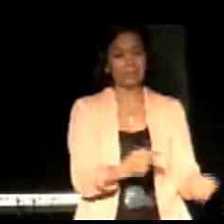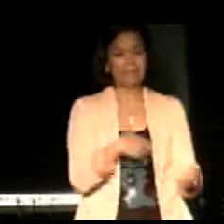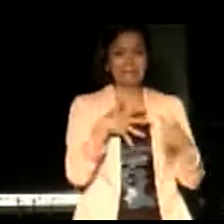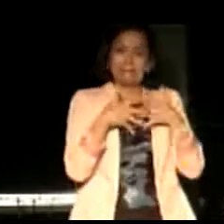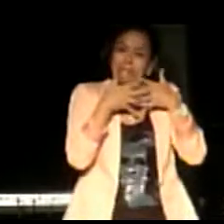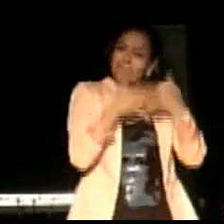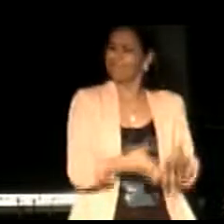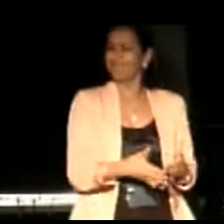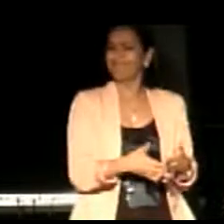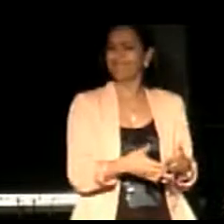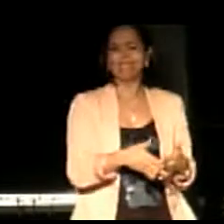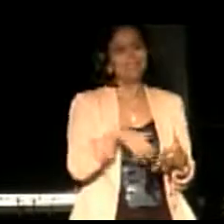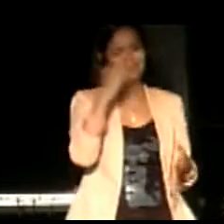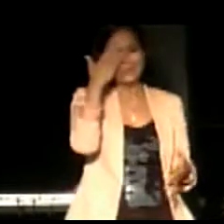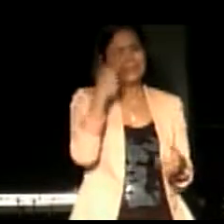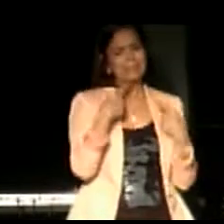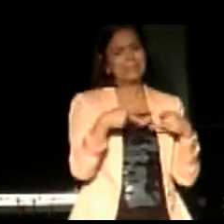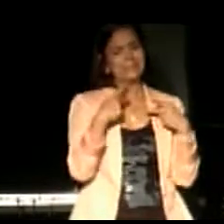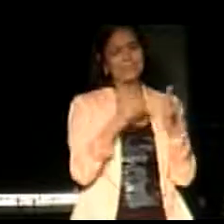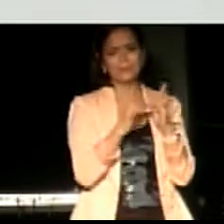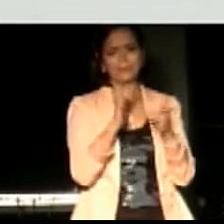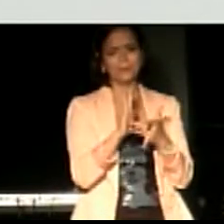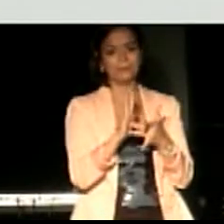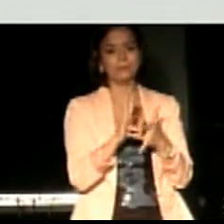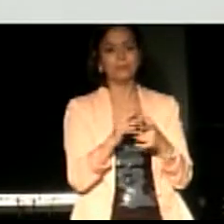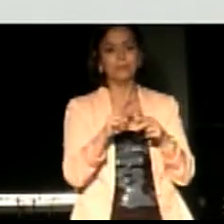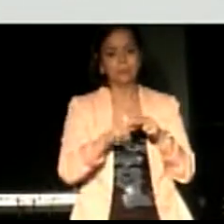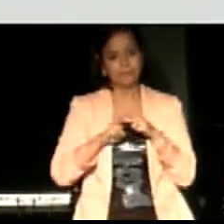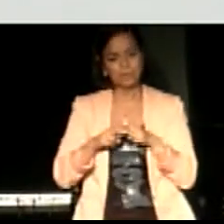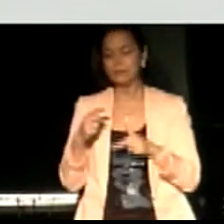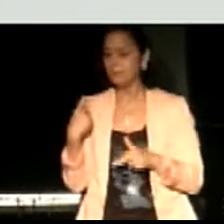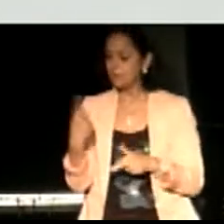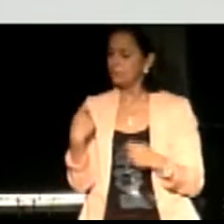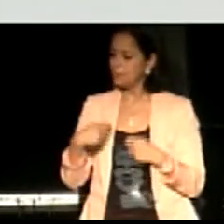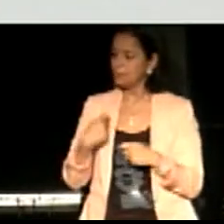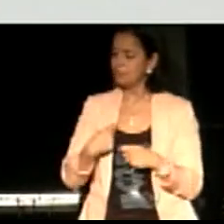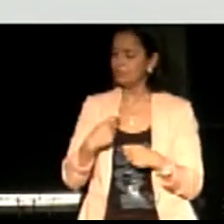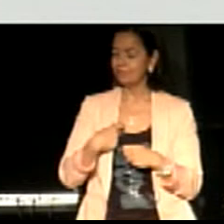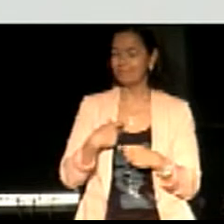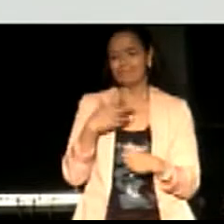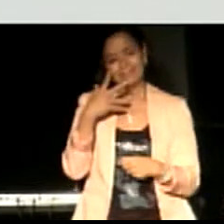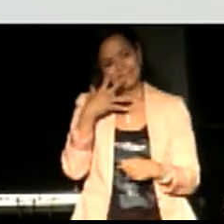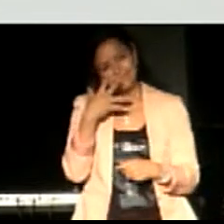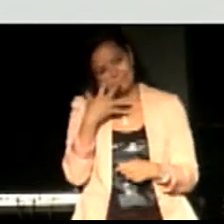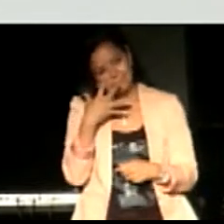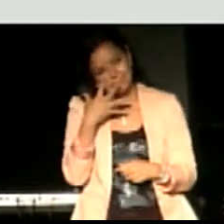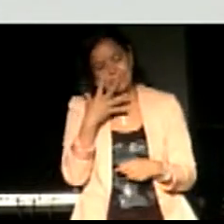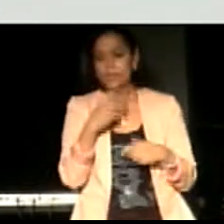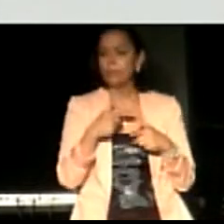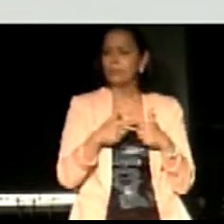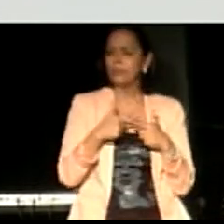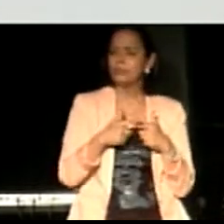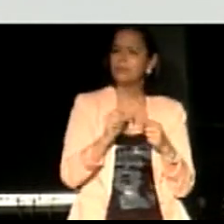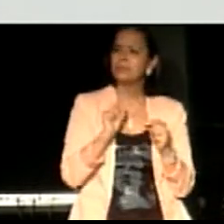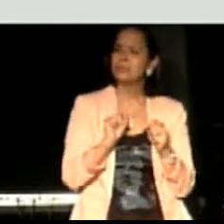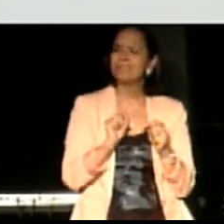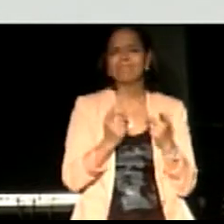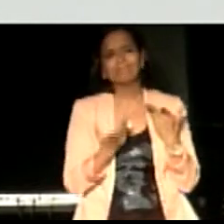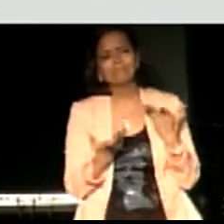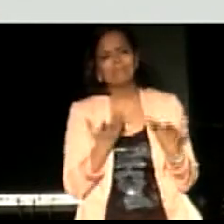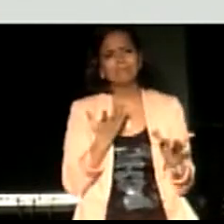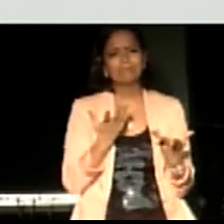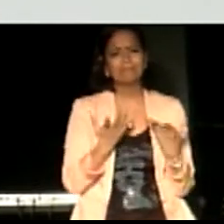E, por isso, nós temos que enfrentar um outro problema, que é definir o que é, de